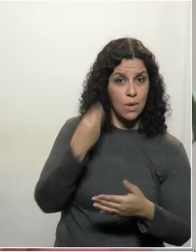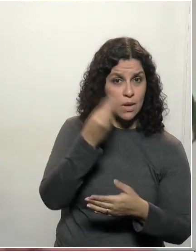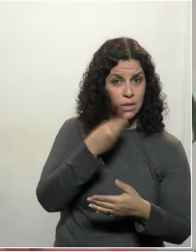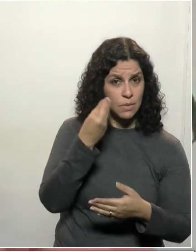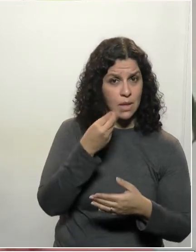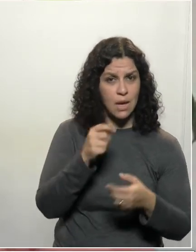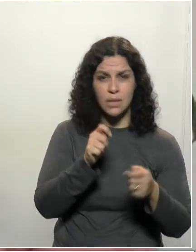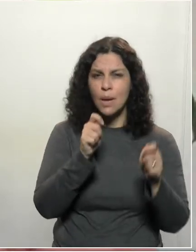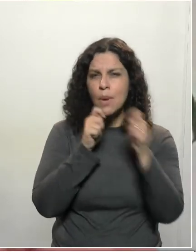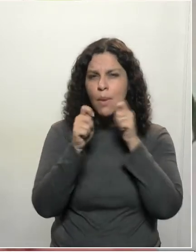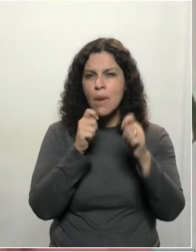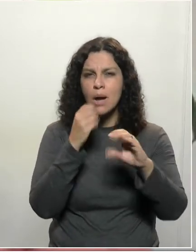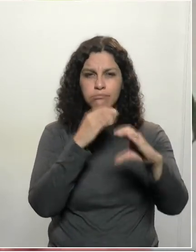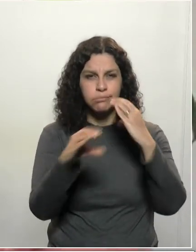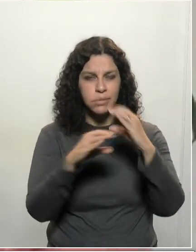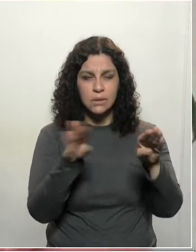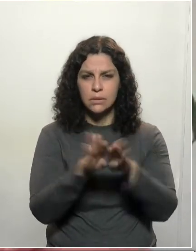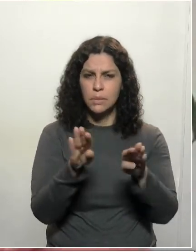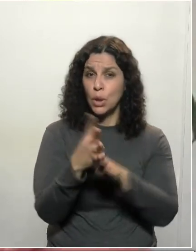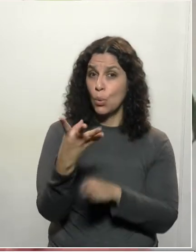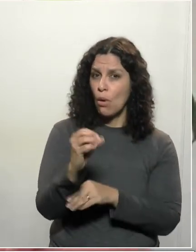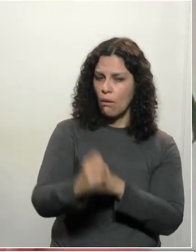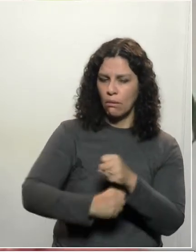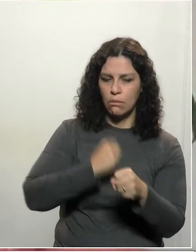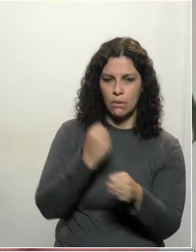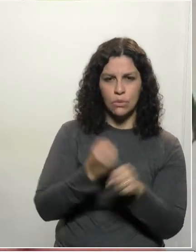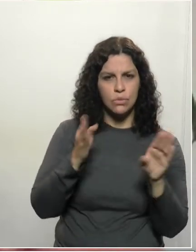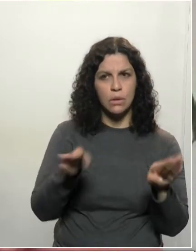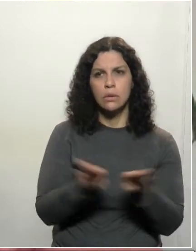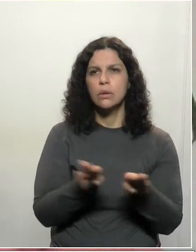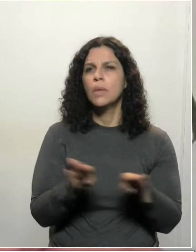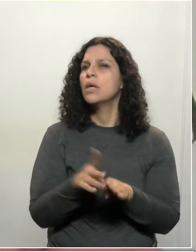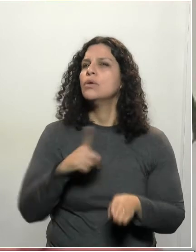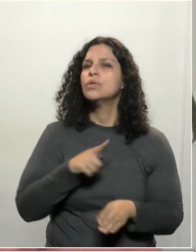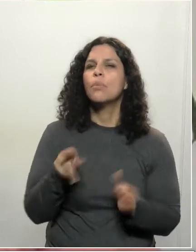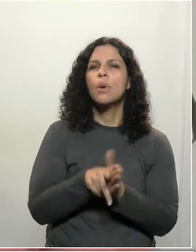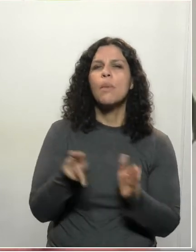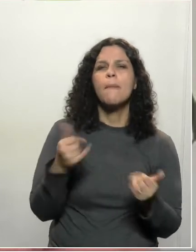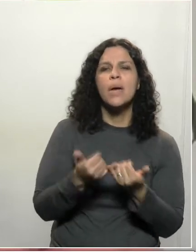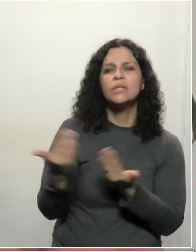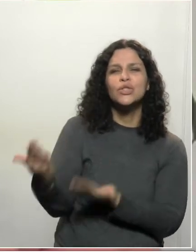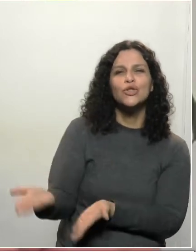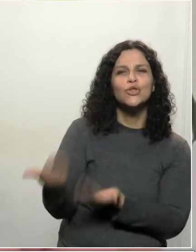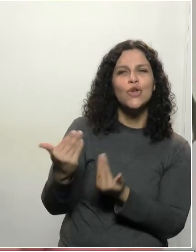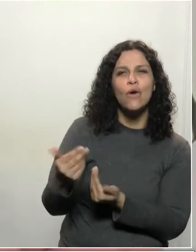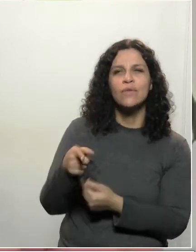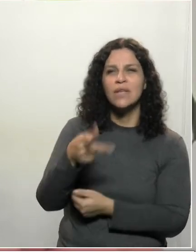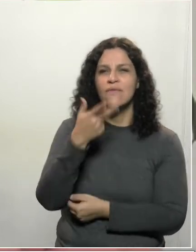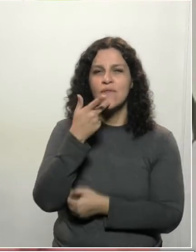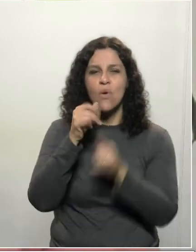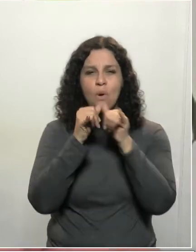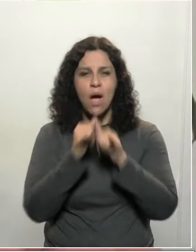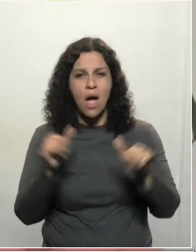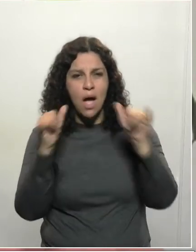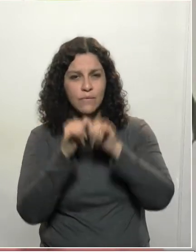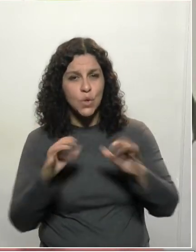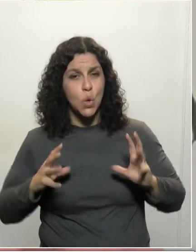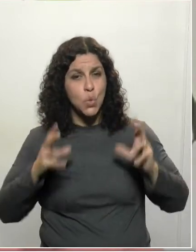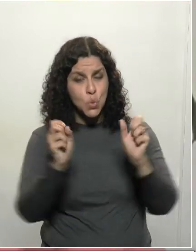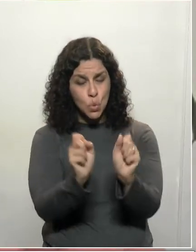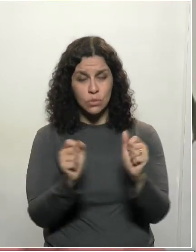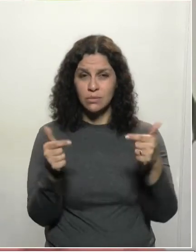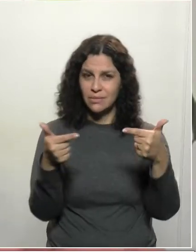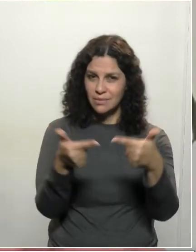passaram 40 anos, eu estava aqui como um juvenil, quando o senhor começou a fazer o comunicado a essa nobre